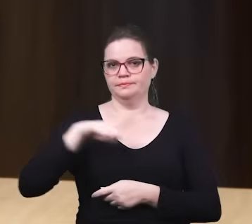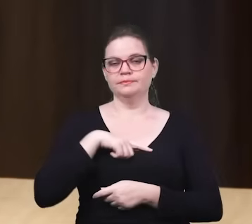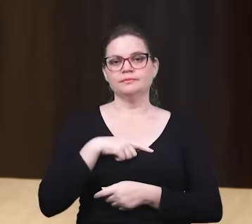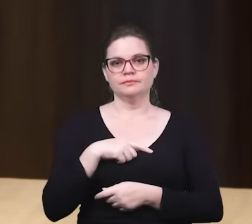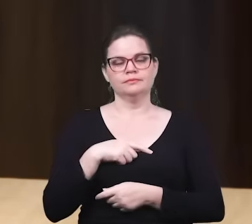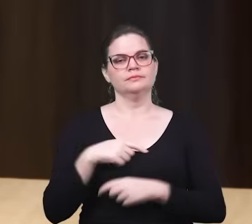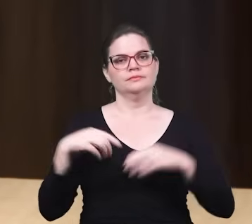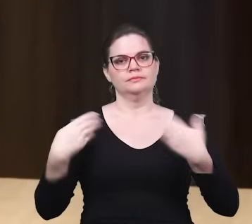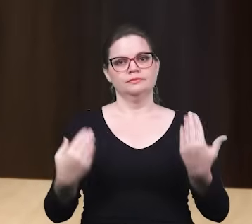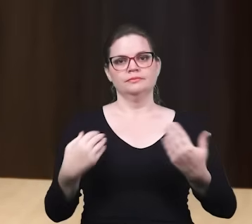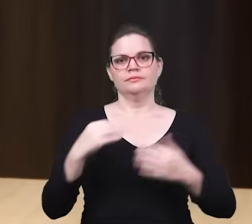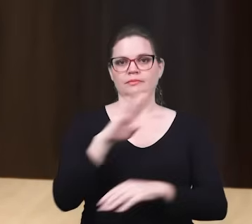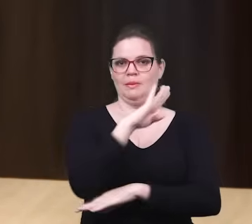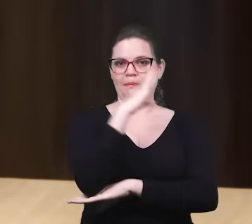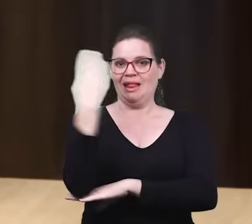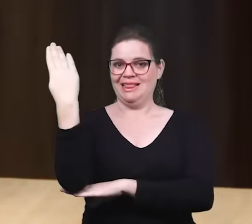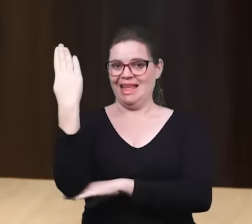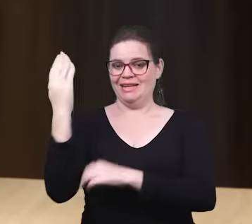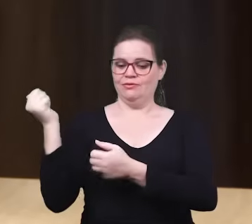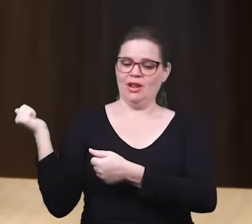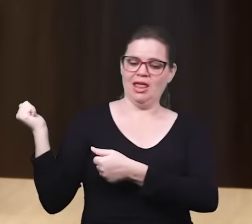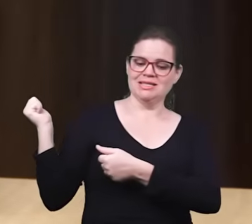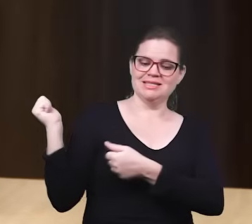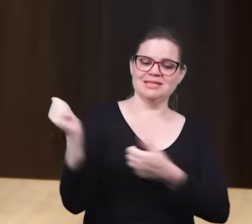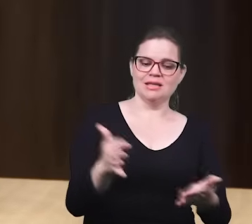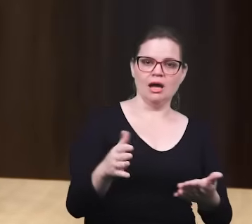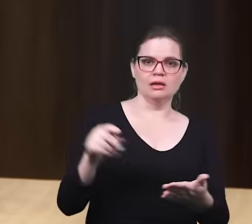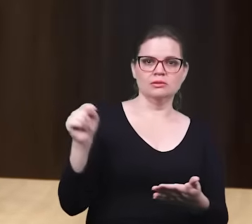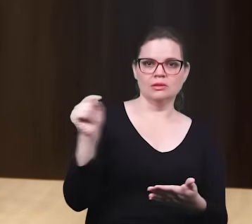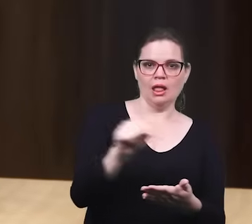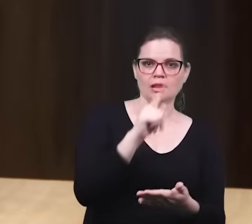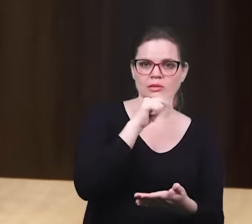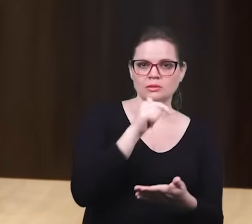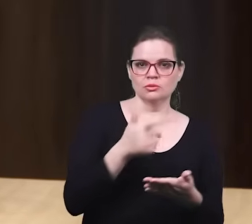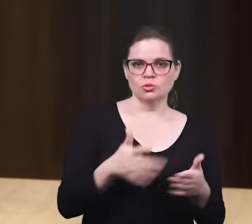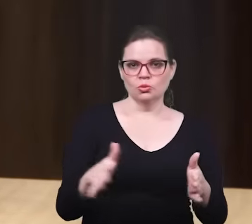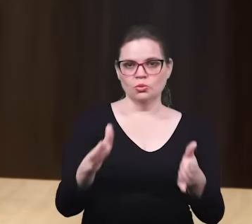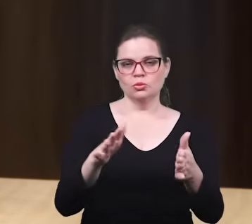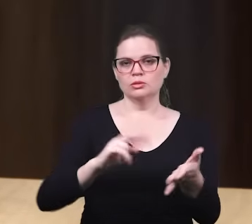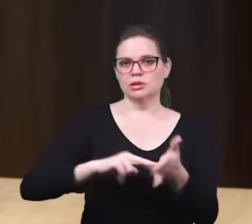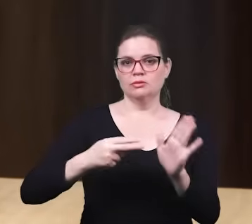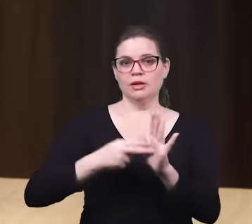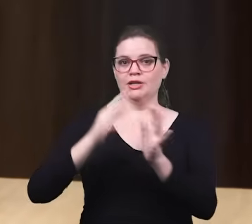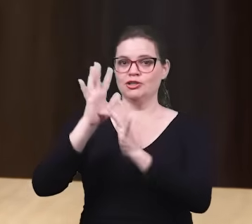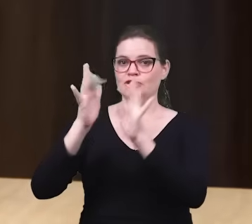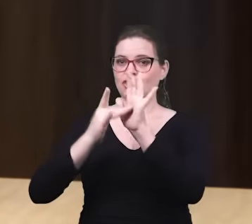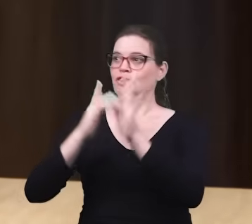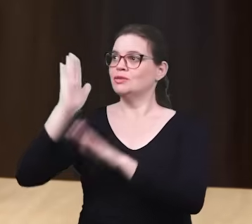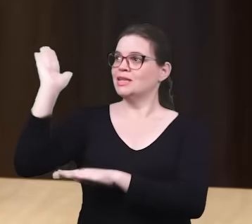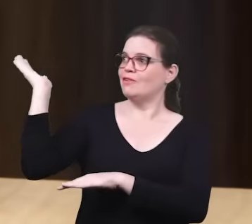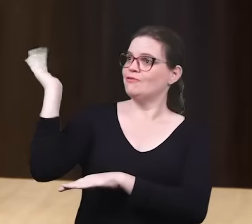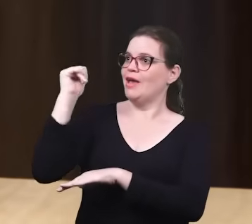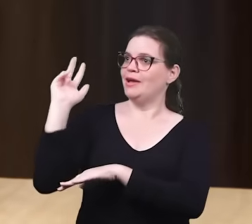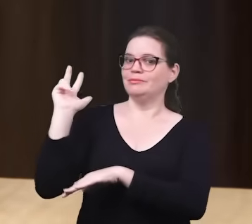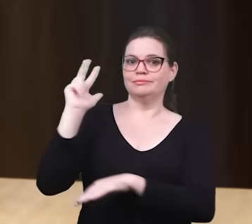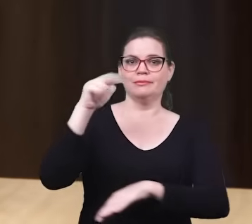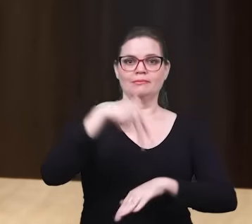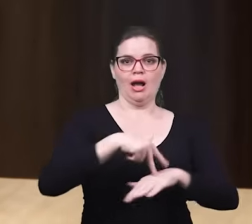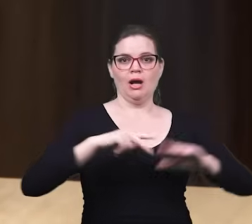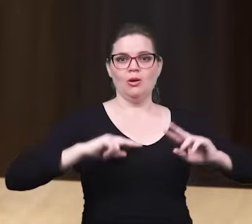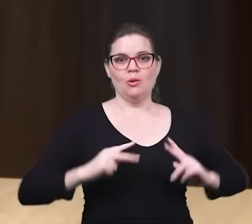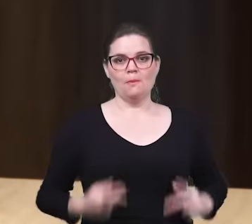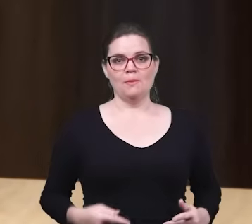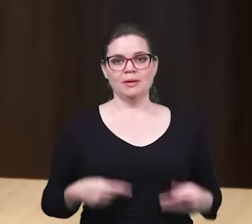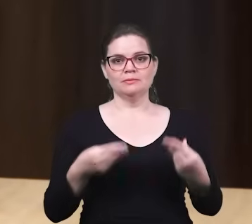lenho que foi lançado fala de Jesus, que foi lançado neste mundo. Para quê? Para tirar a amargura da alma